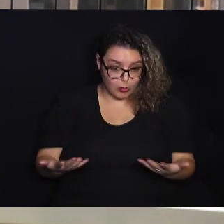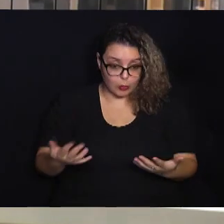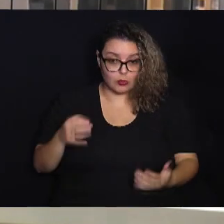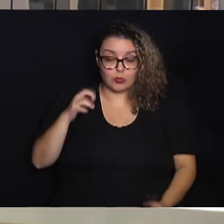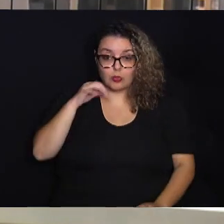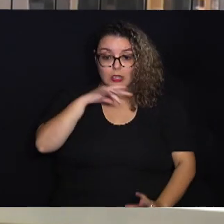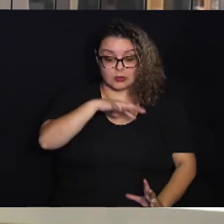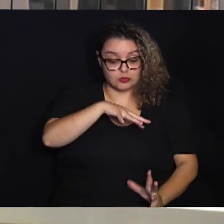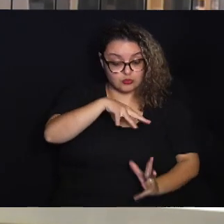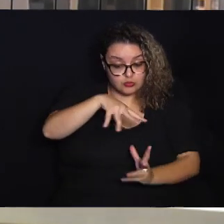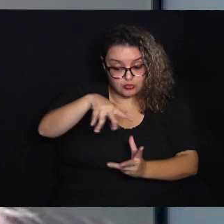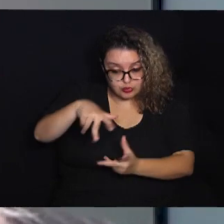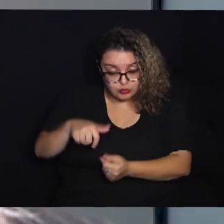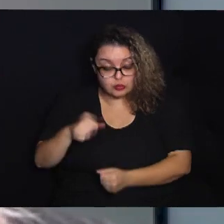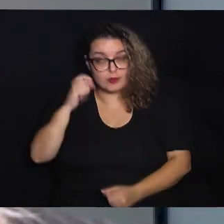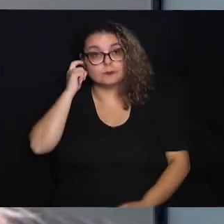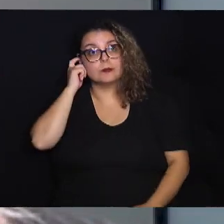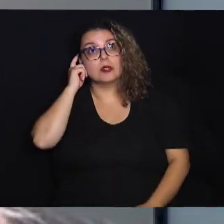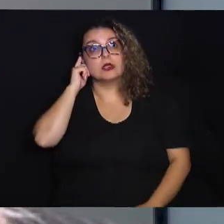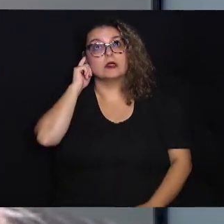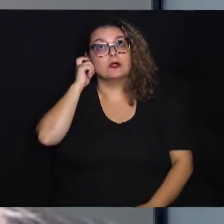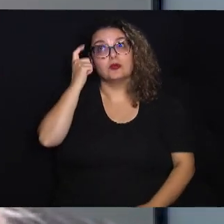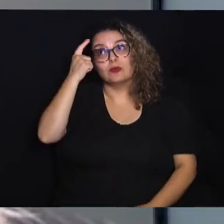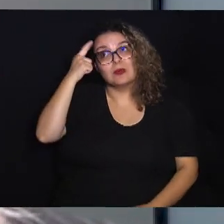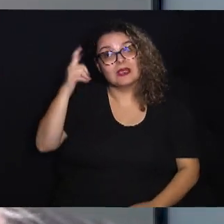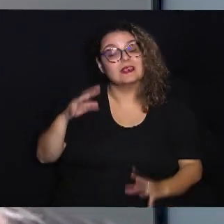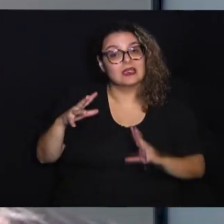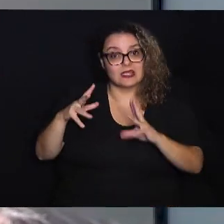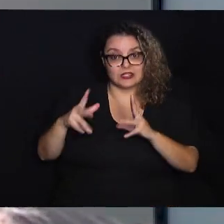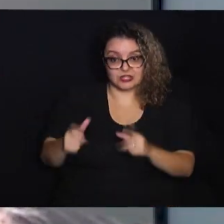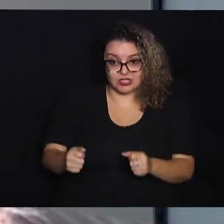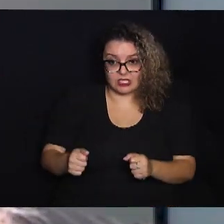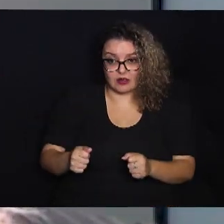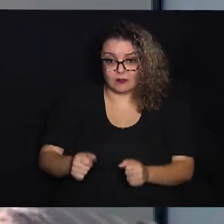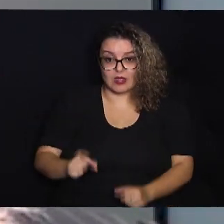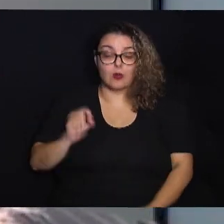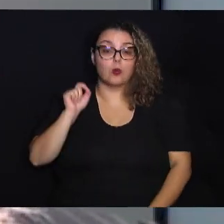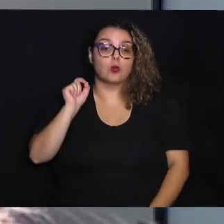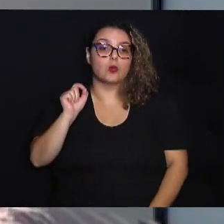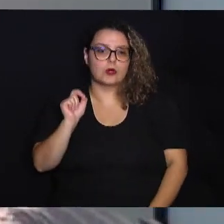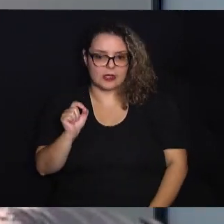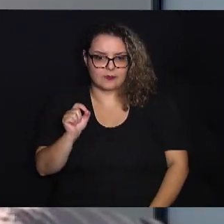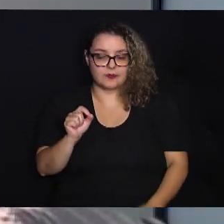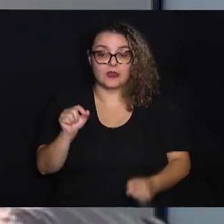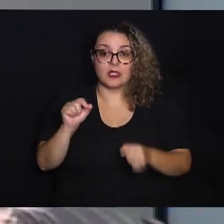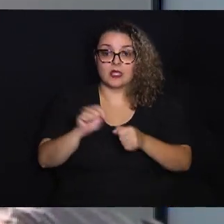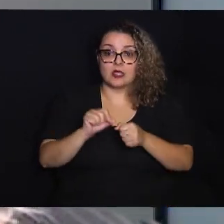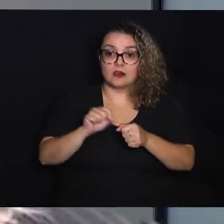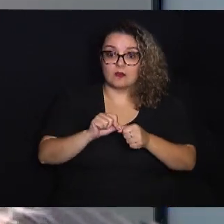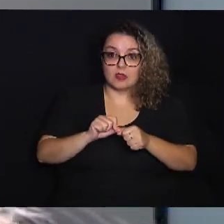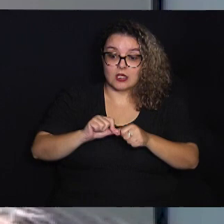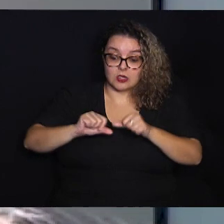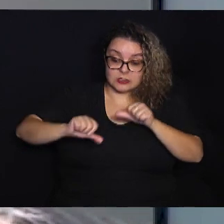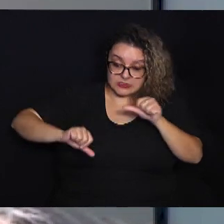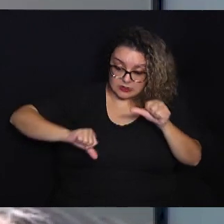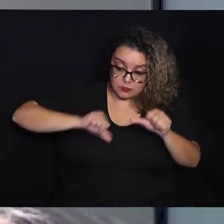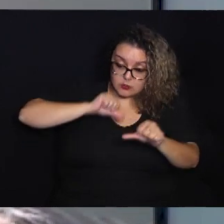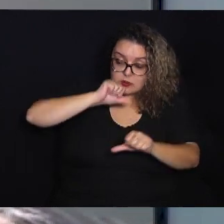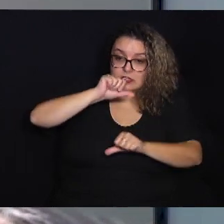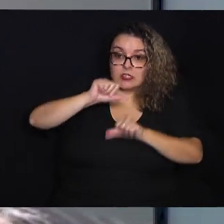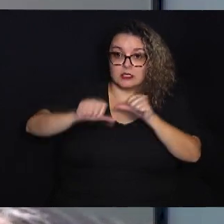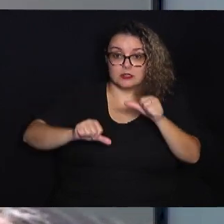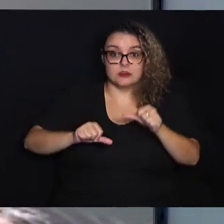Então, o aquecimento global, de forma geral, ele é o que faz essa mudança